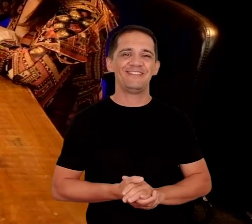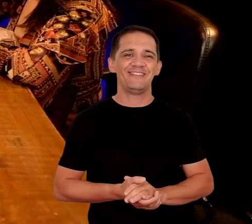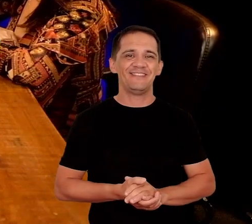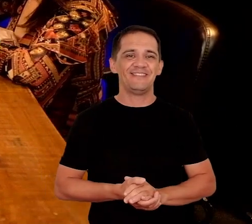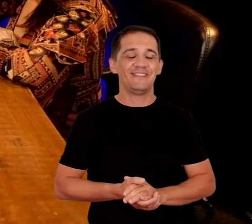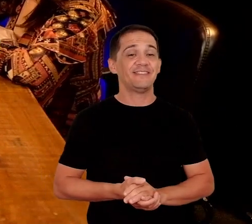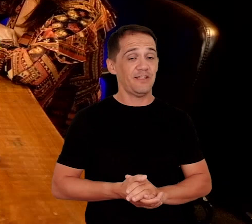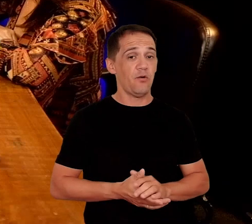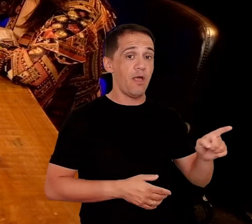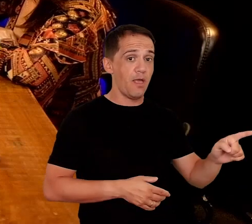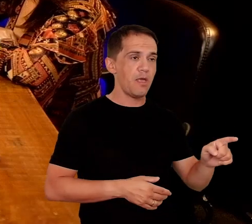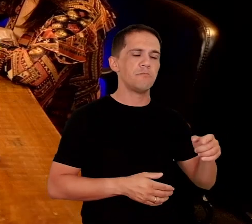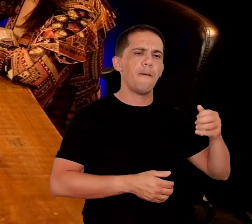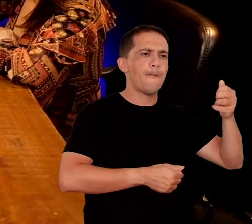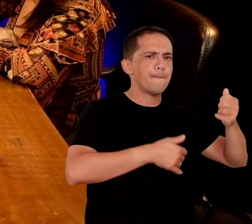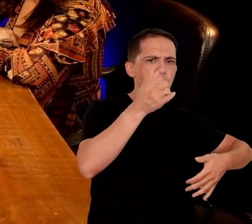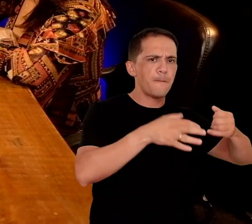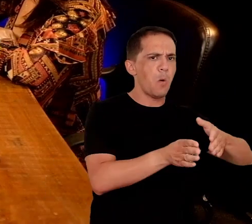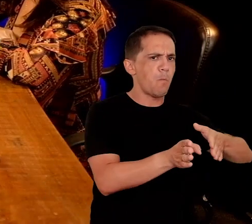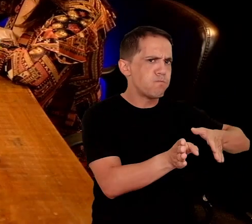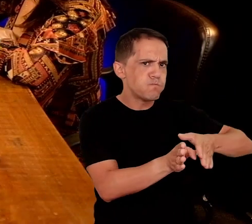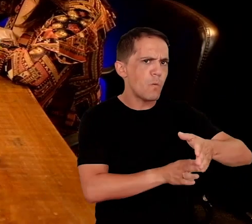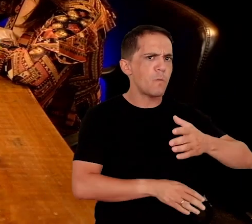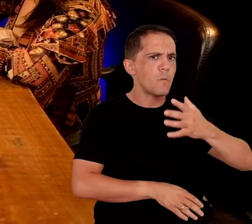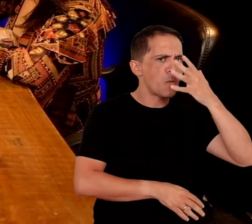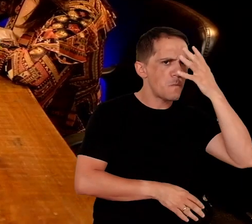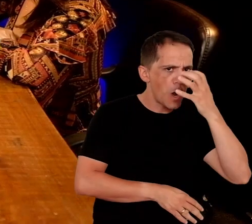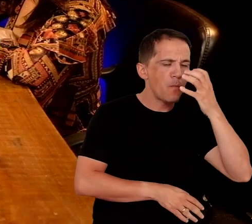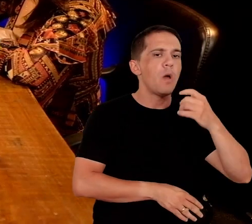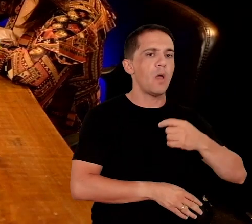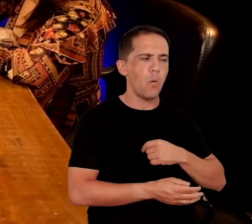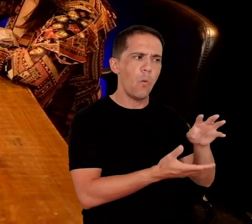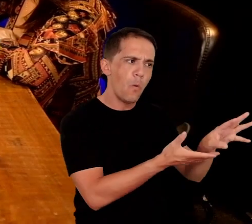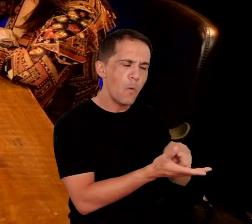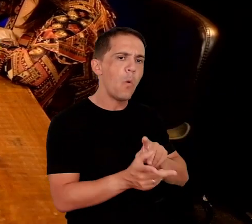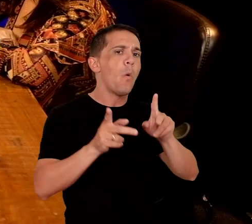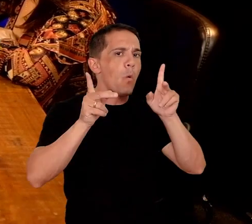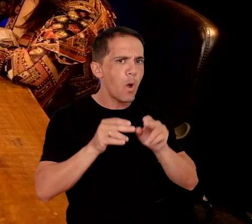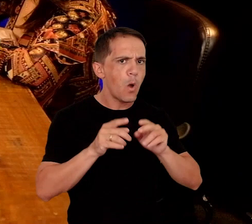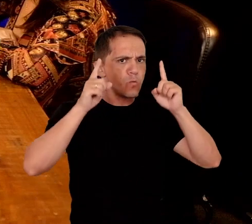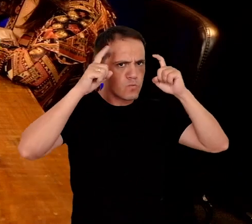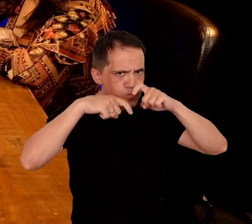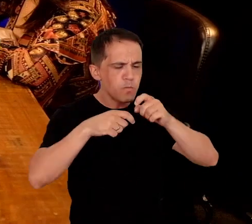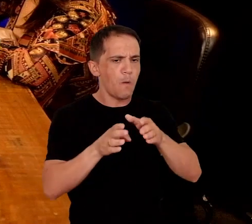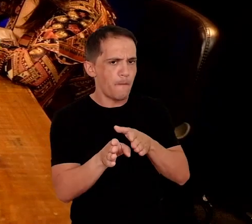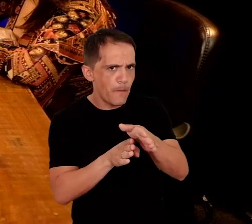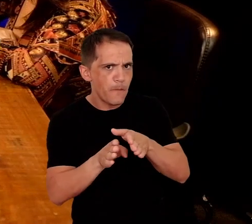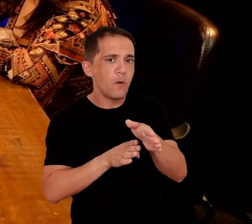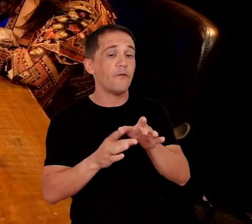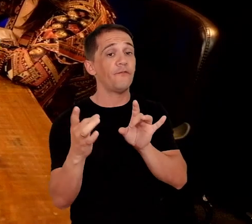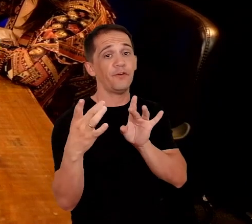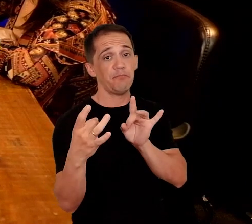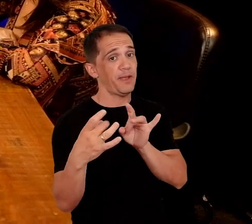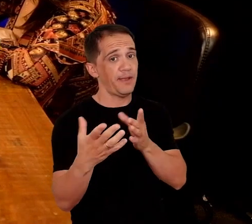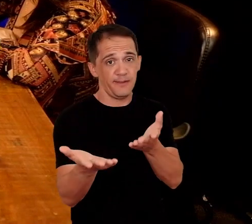né, também, né, do que a pessoa tá falando, às vezes é um conselho, né, é só um feedback, e algo, tu tem que melhorar em tal coisa.